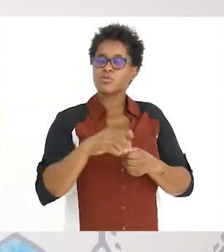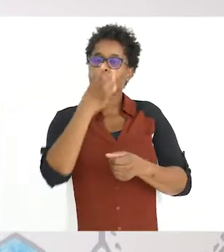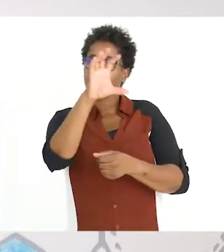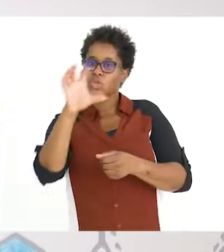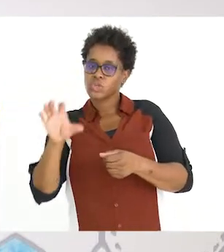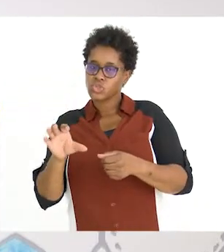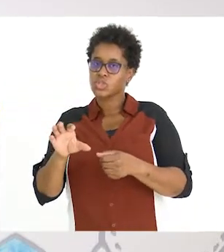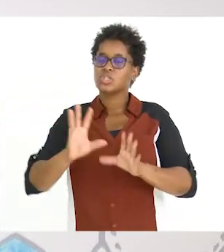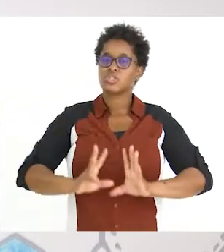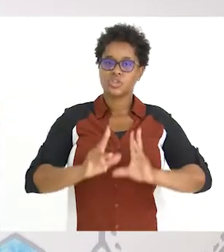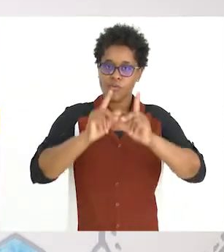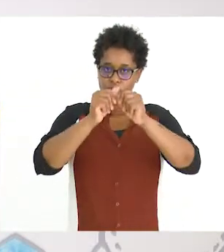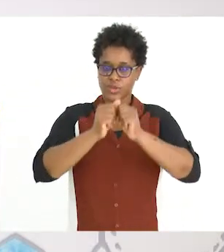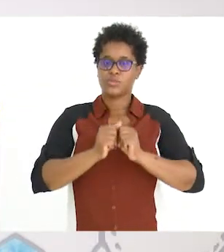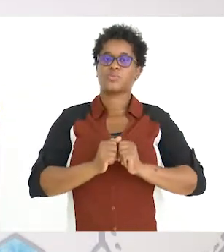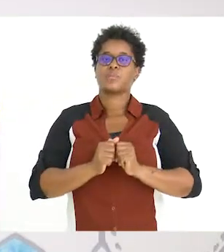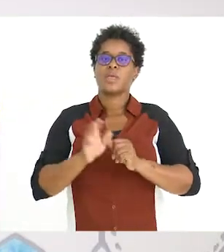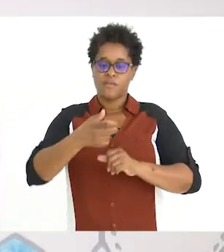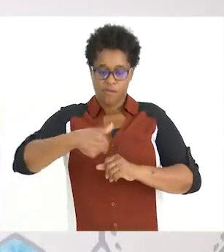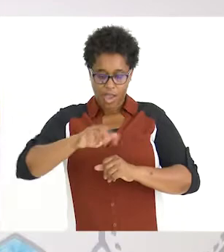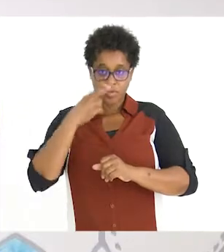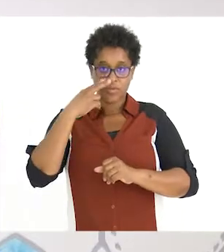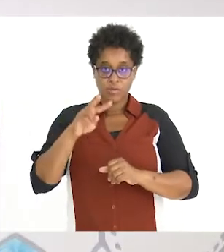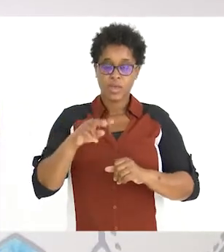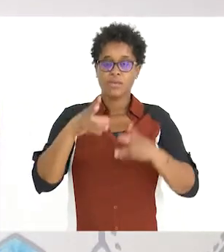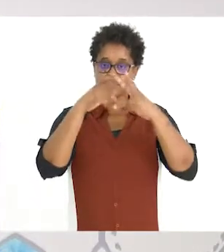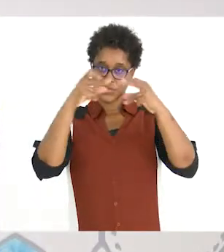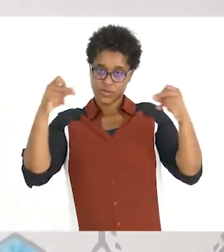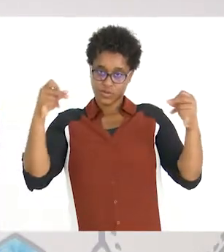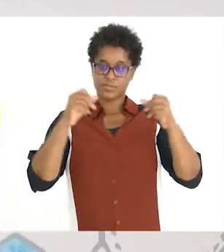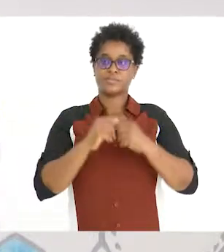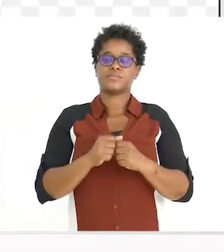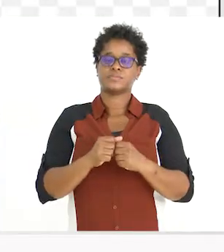países desenvolvidos. Vamos ver então a definição.